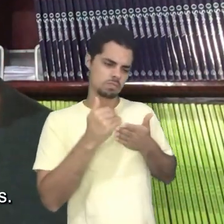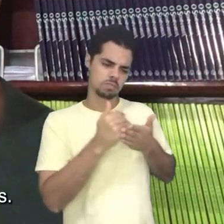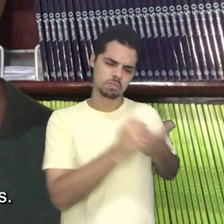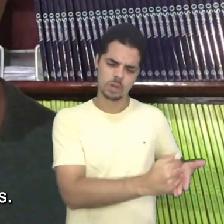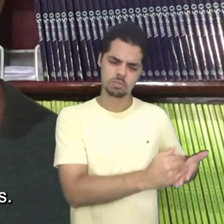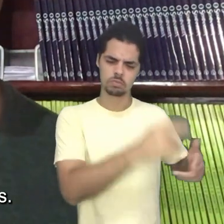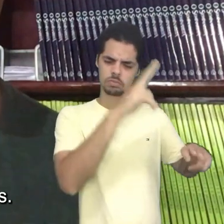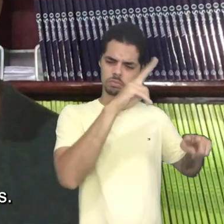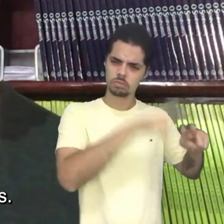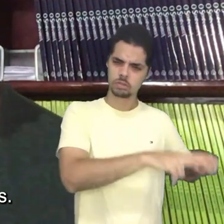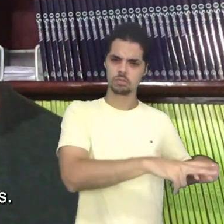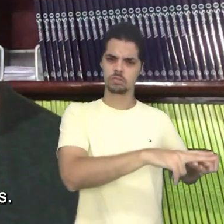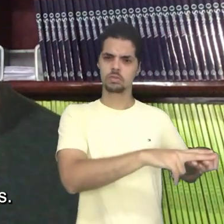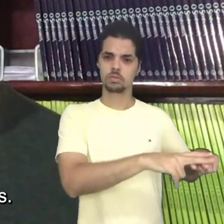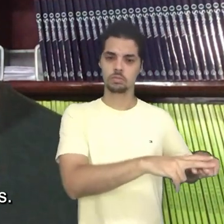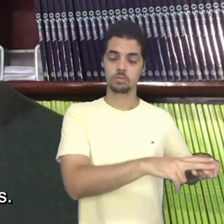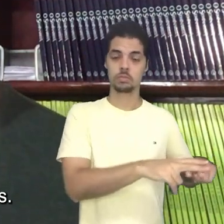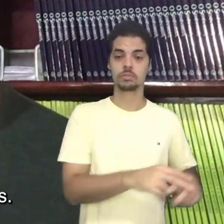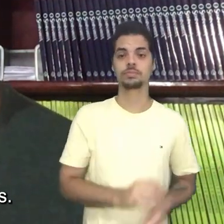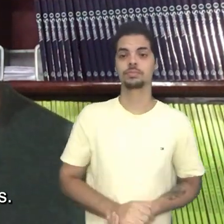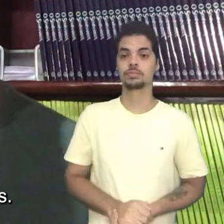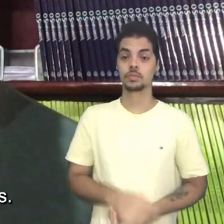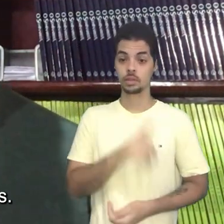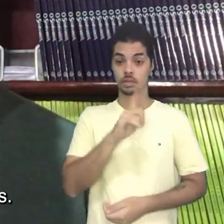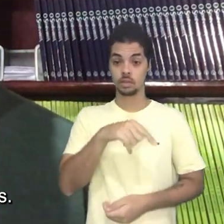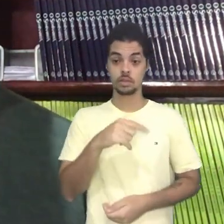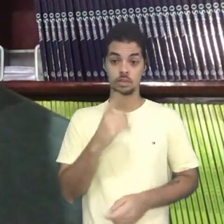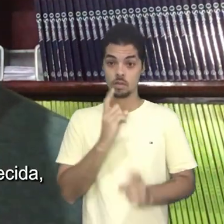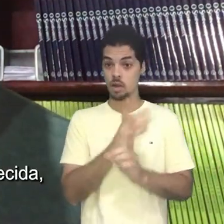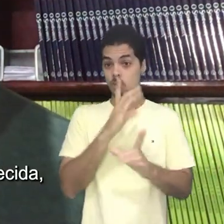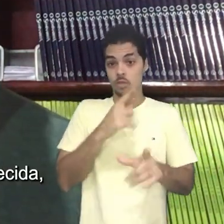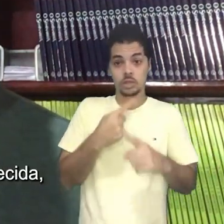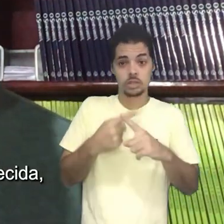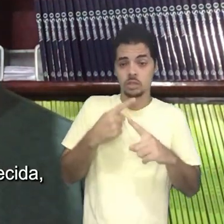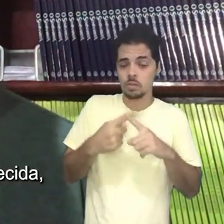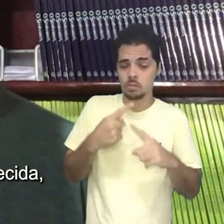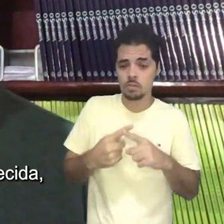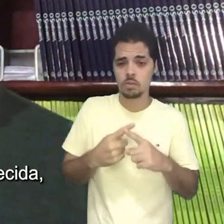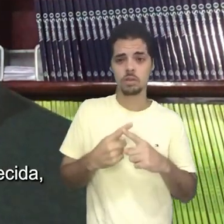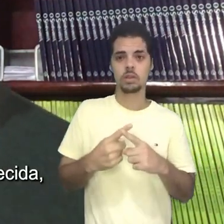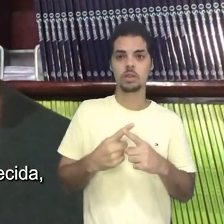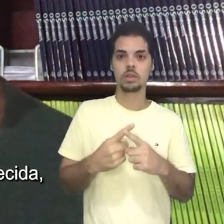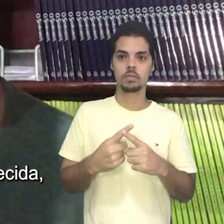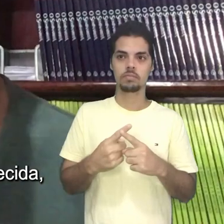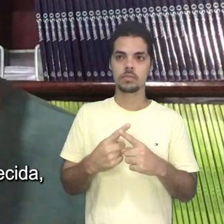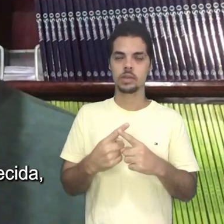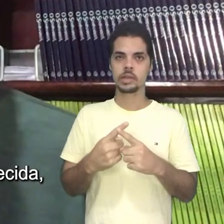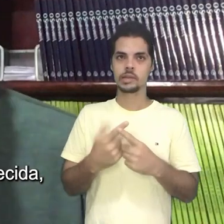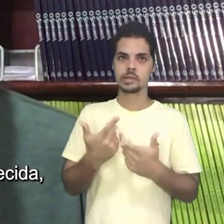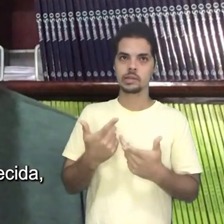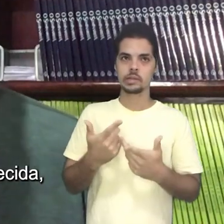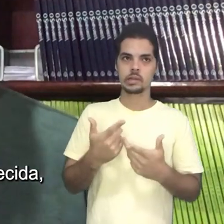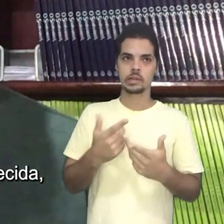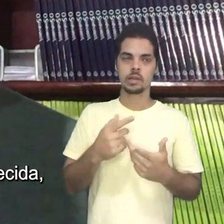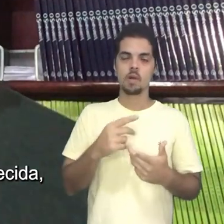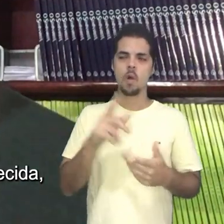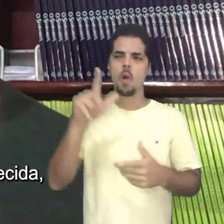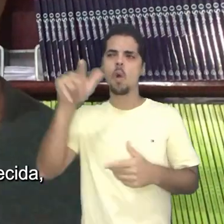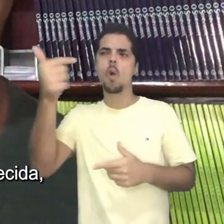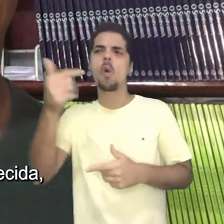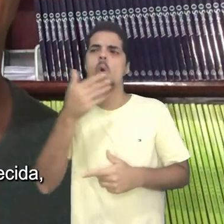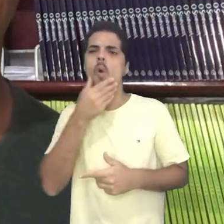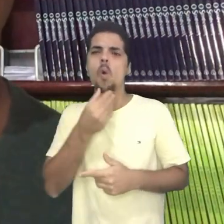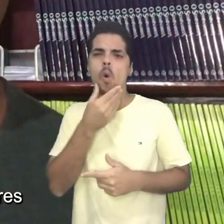execução pública e cruel e o confisco de bens. E isso aconteceu, né, com uma figura conhecida, o